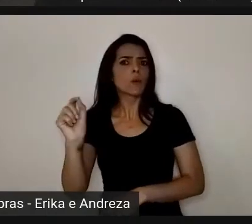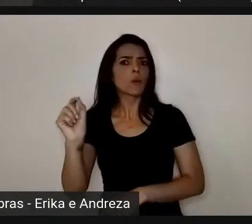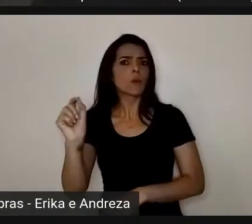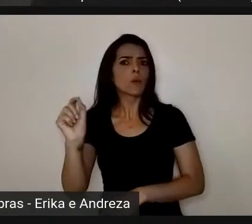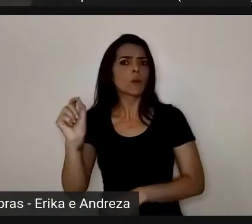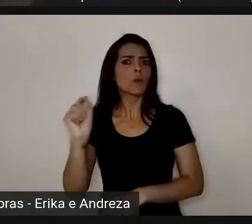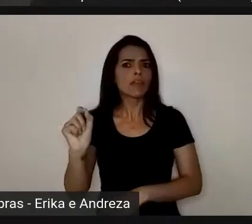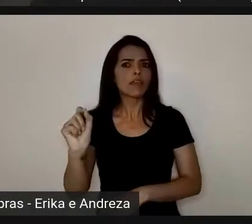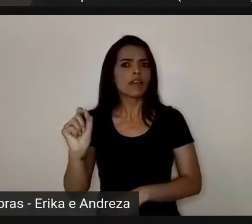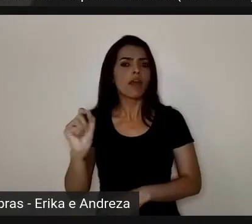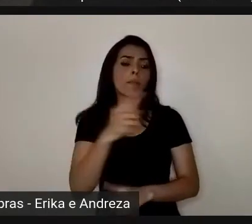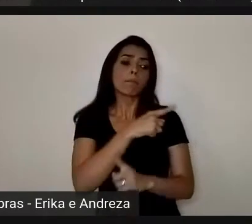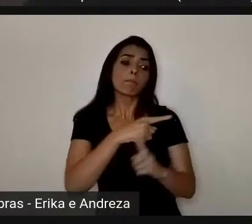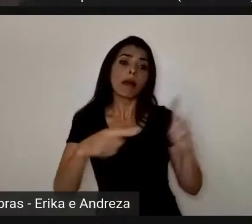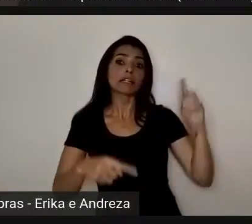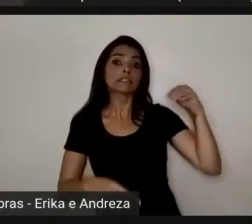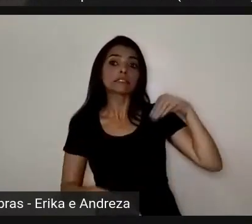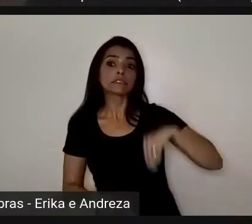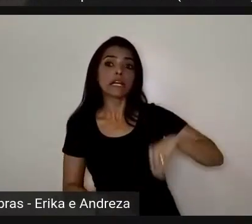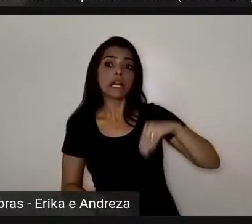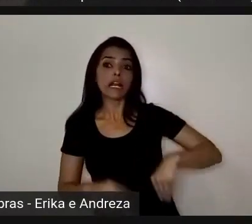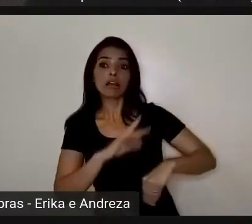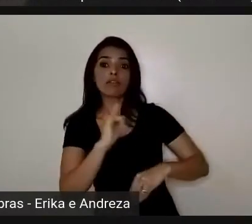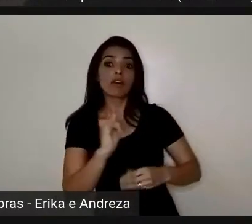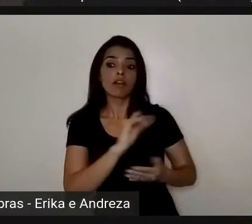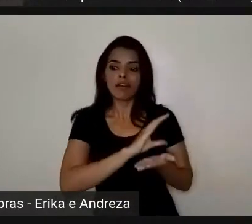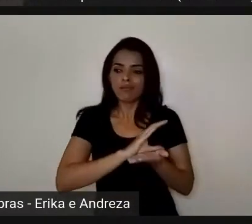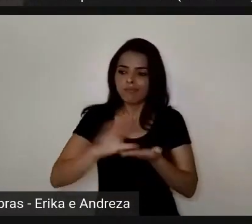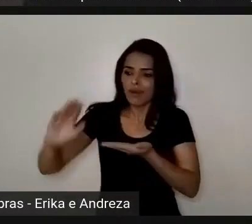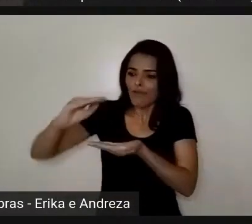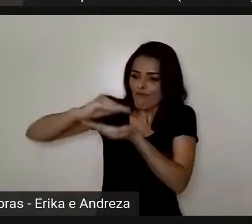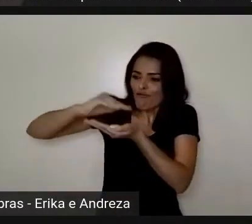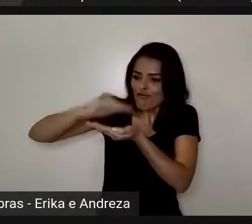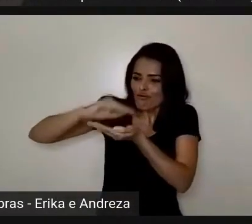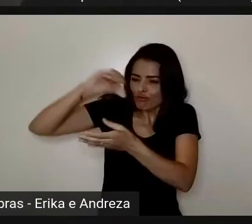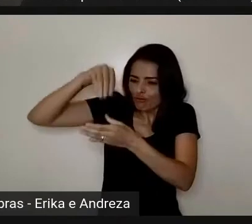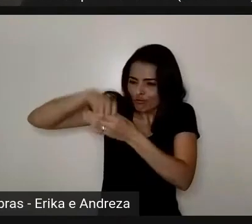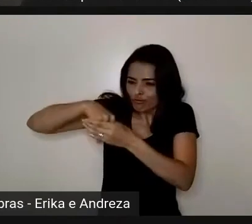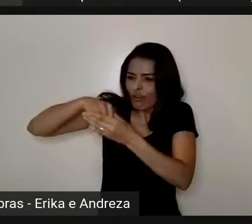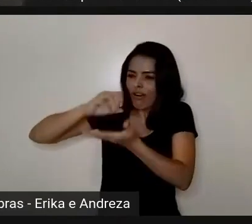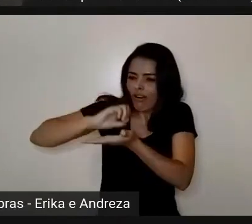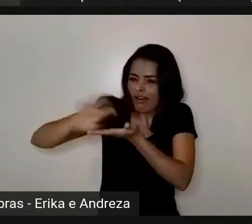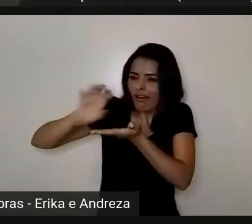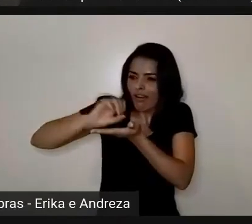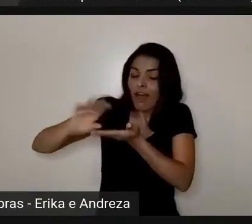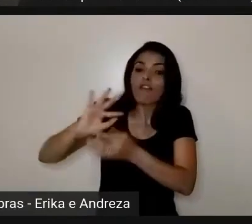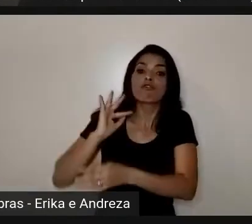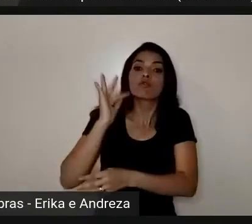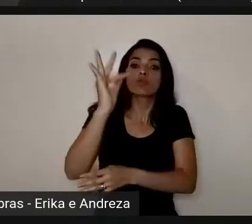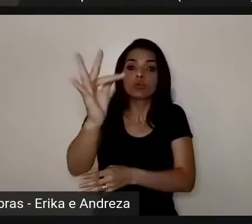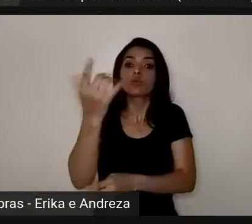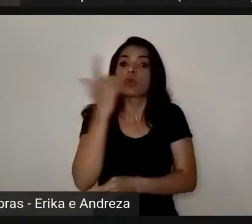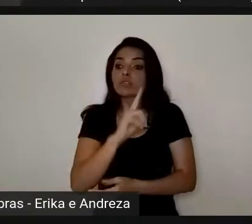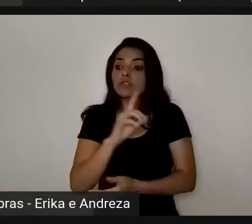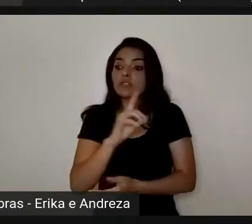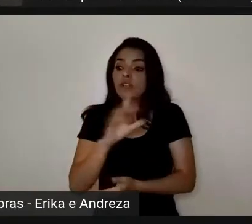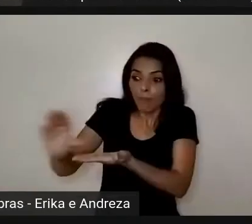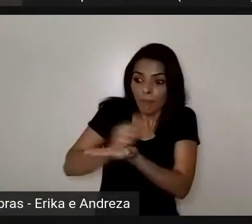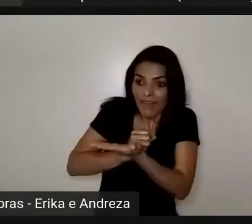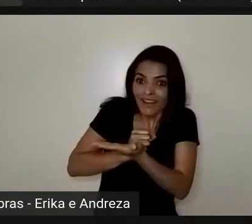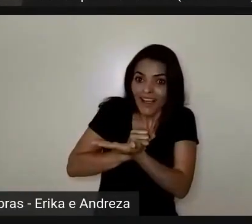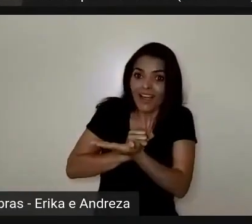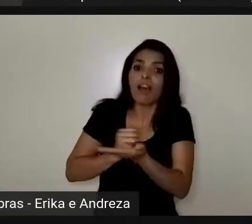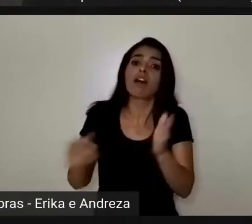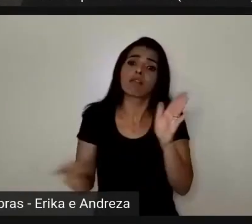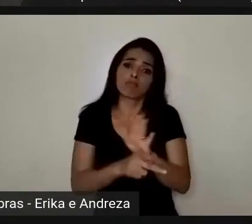seu salário seja investido em um fundo para ele ter acesso a essa economia no futuro, acho que é a opção do servidor. A gente pode pensar no